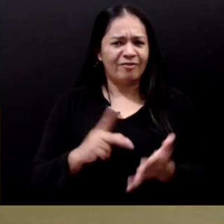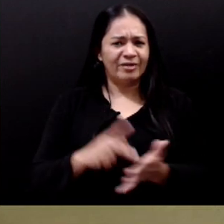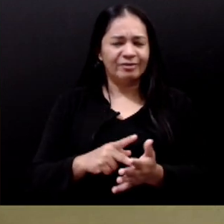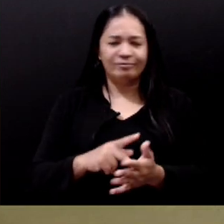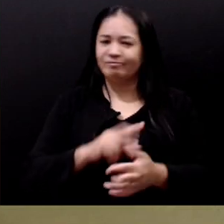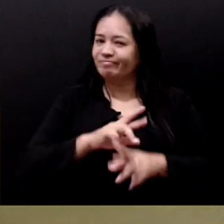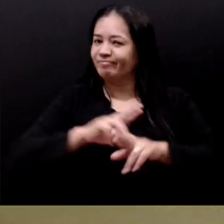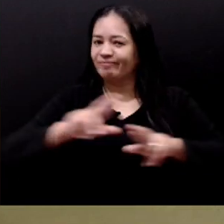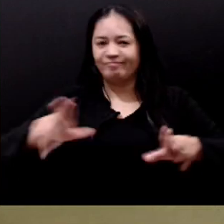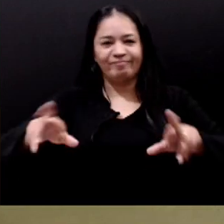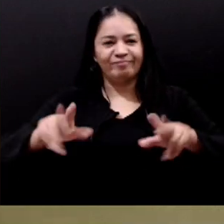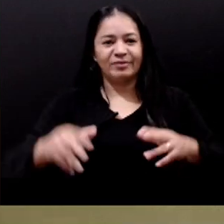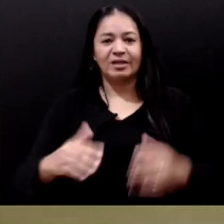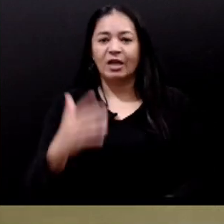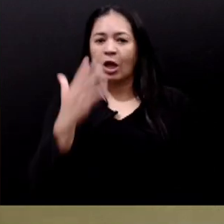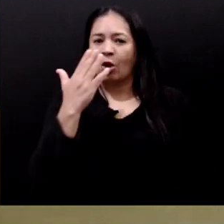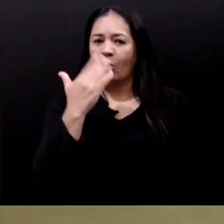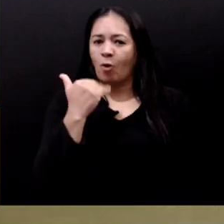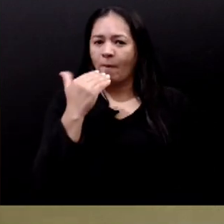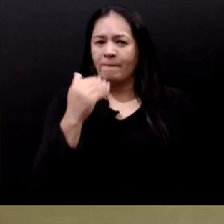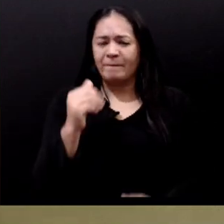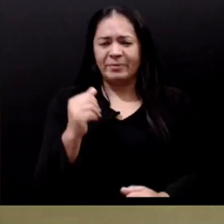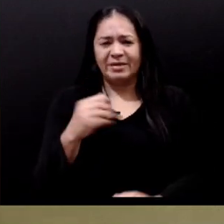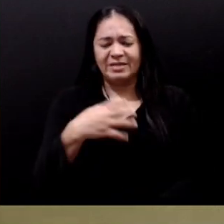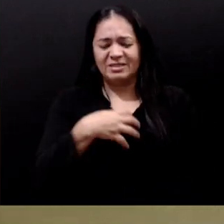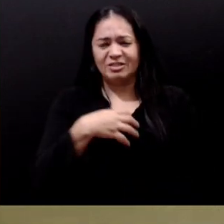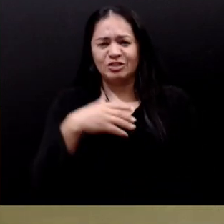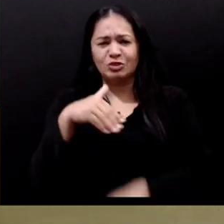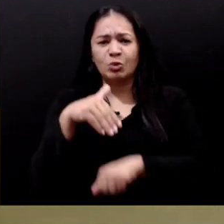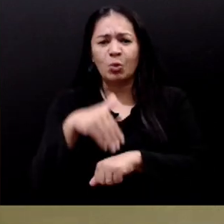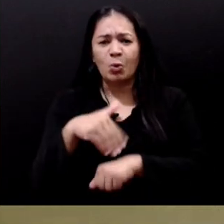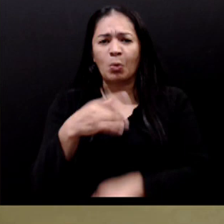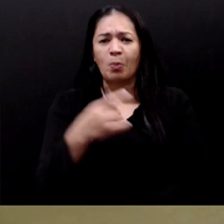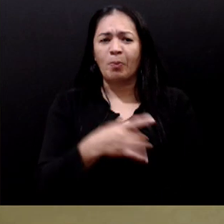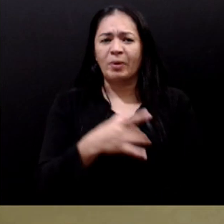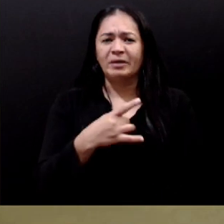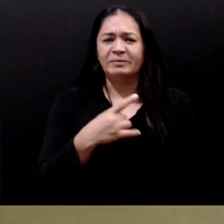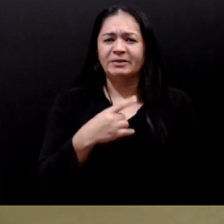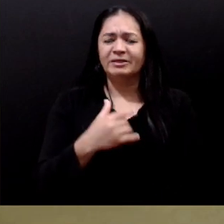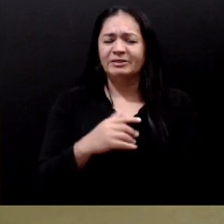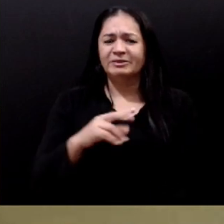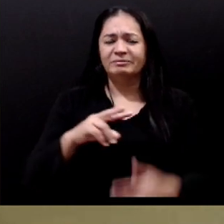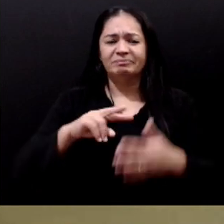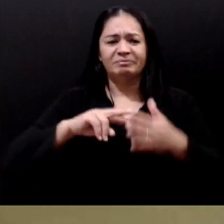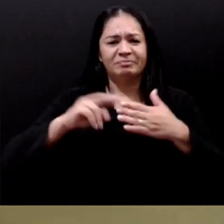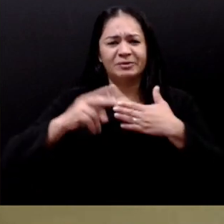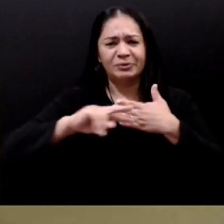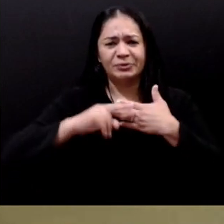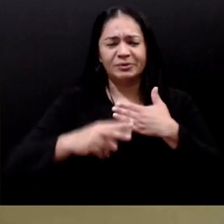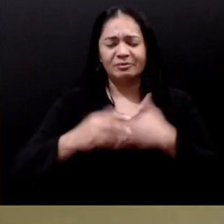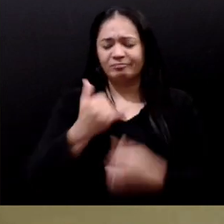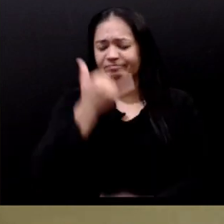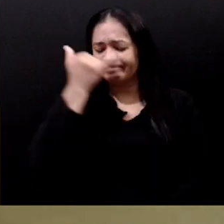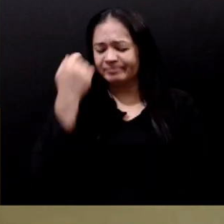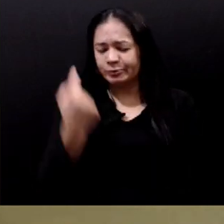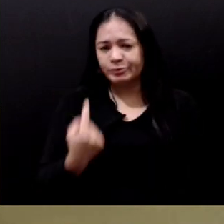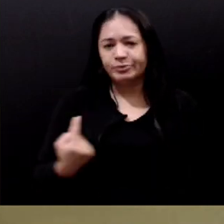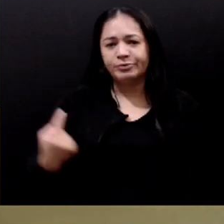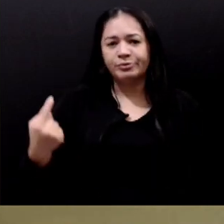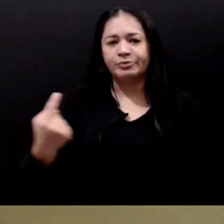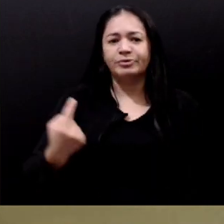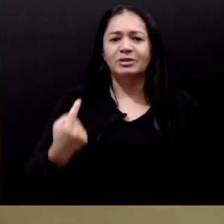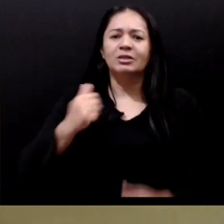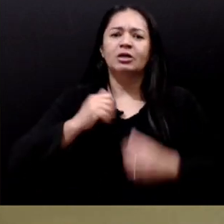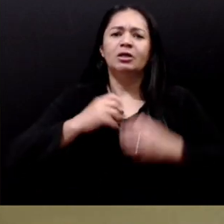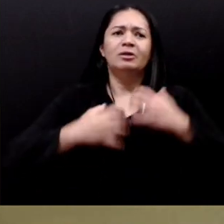Comer com medo e culpa cria um ciclo de frustração, isolamento e angústia, né. Aí